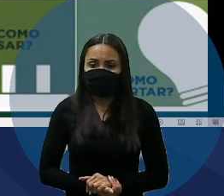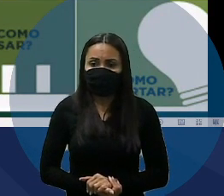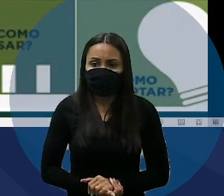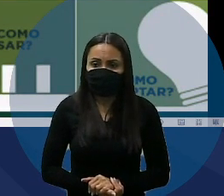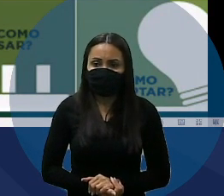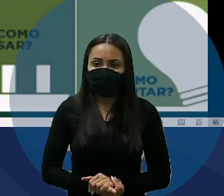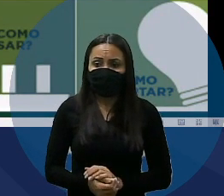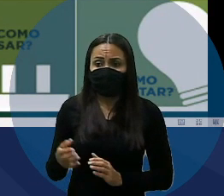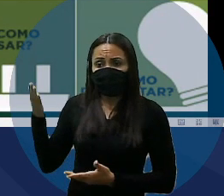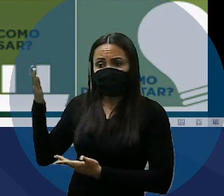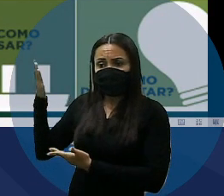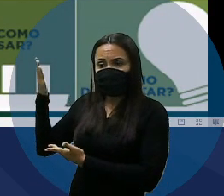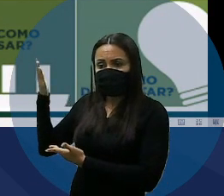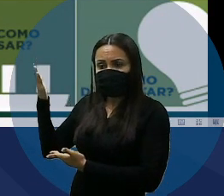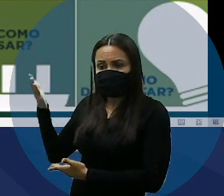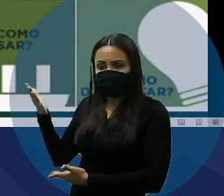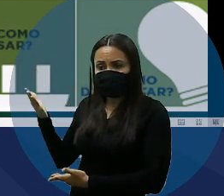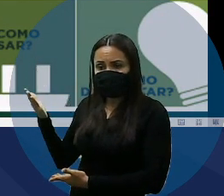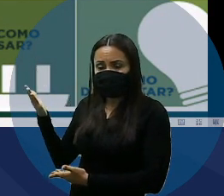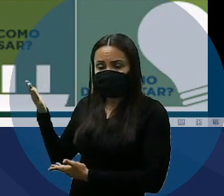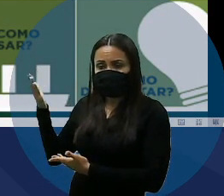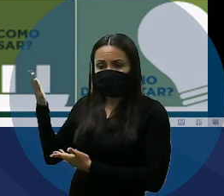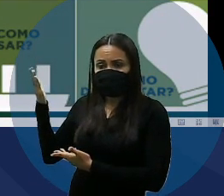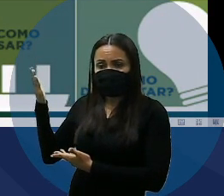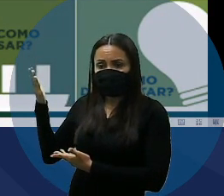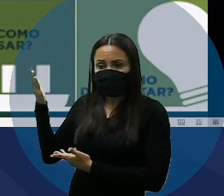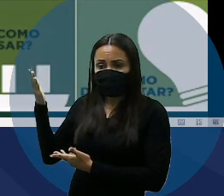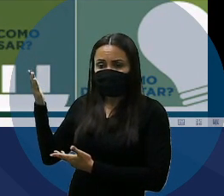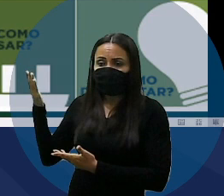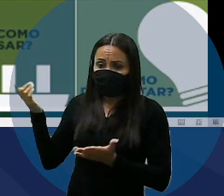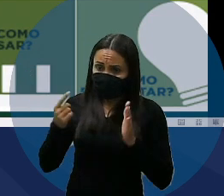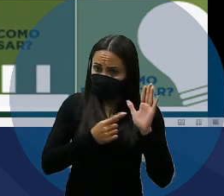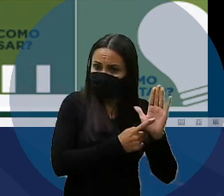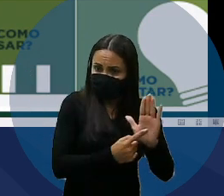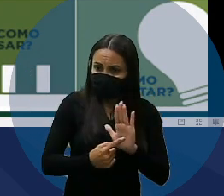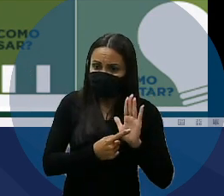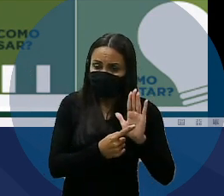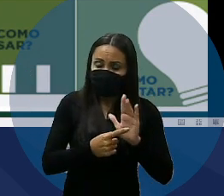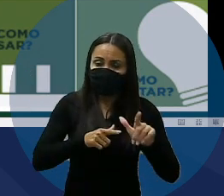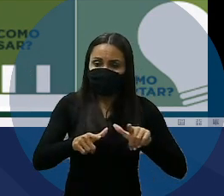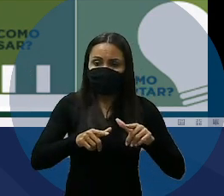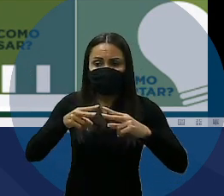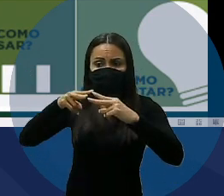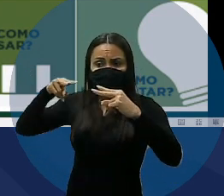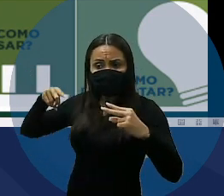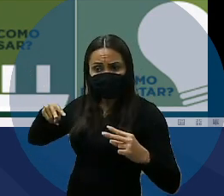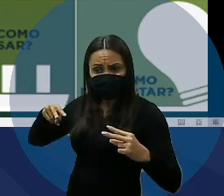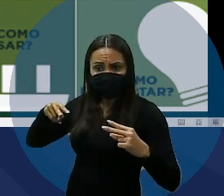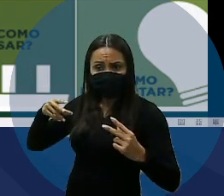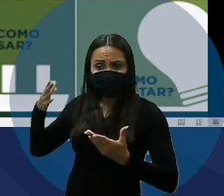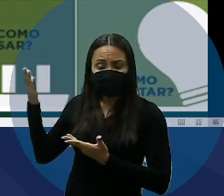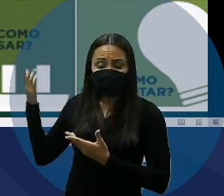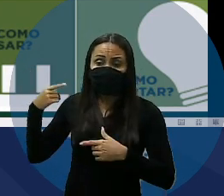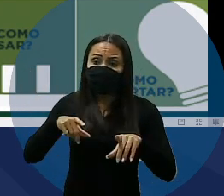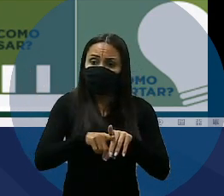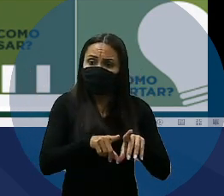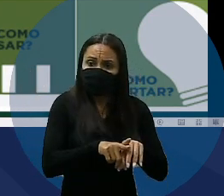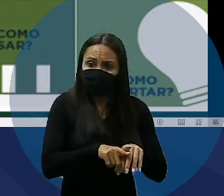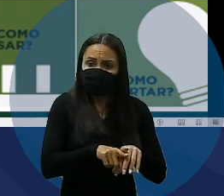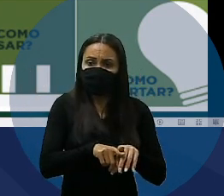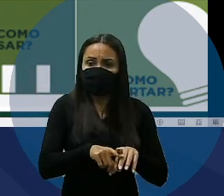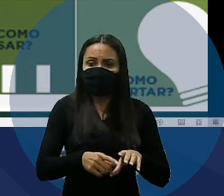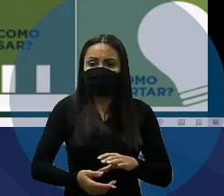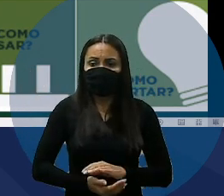Essas imagens foram algumas atividades que foi trabalhada, de forma remota, e também em sala com os